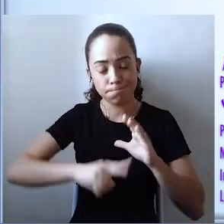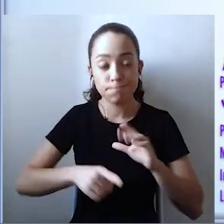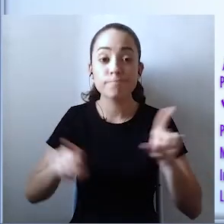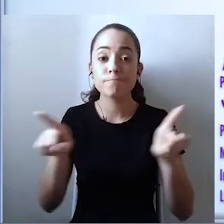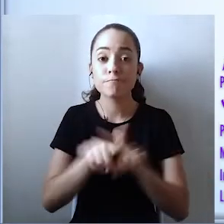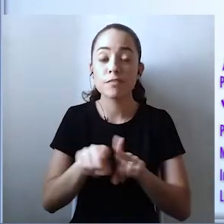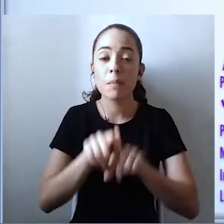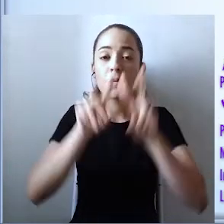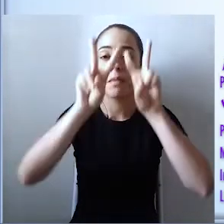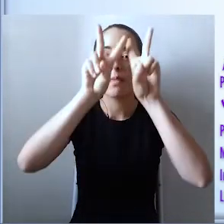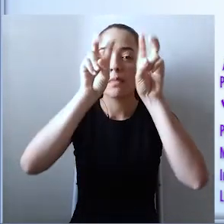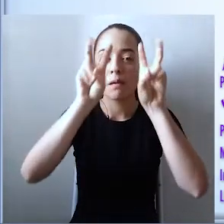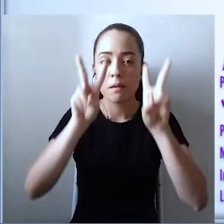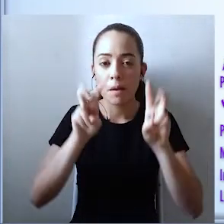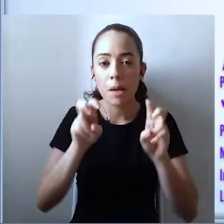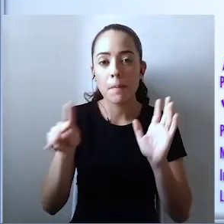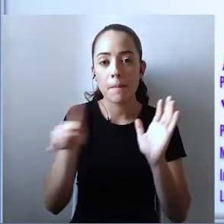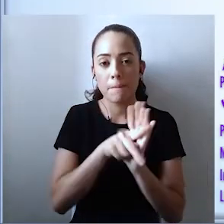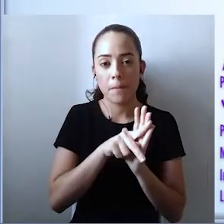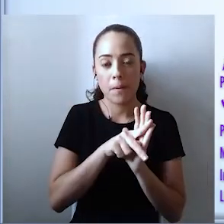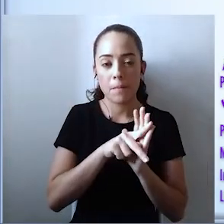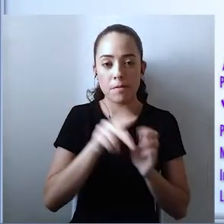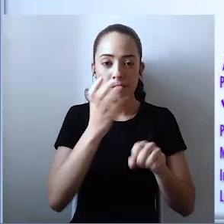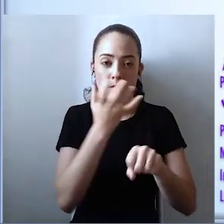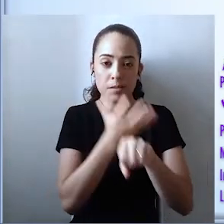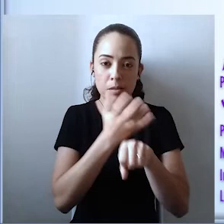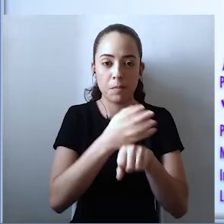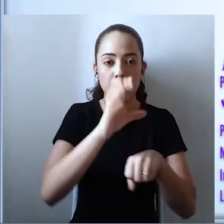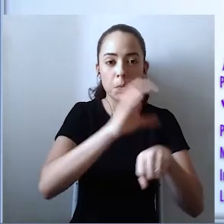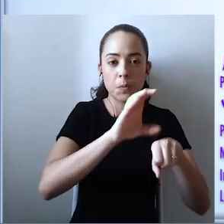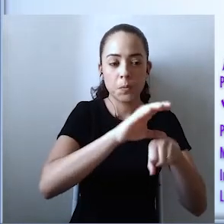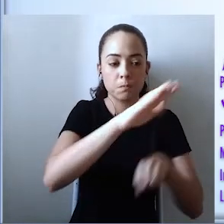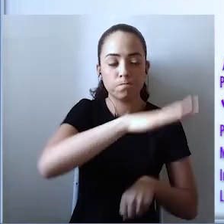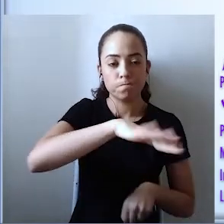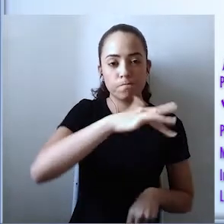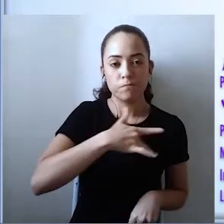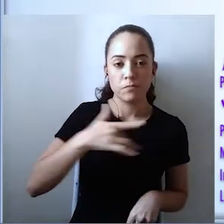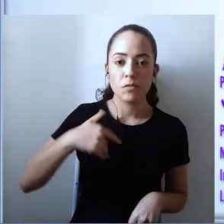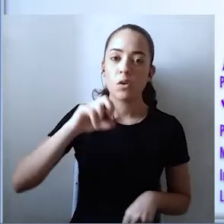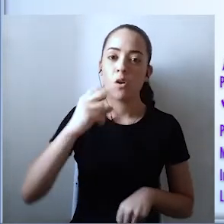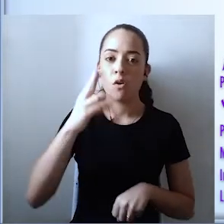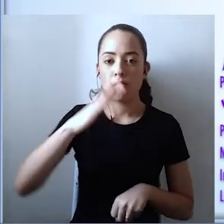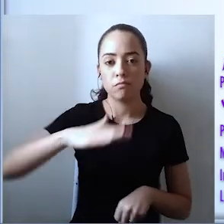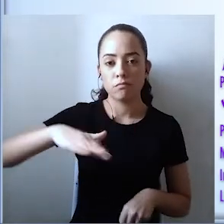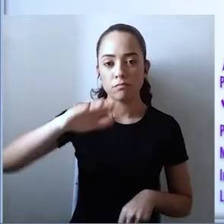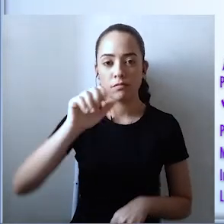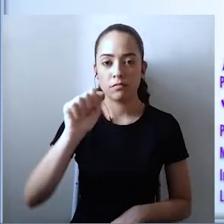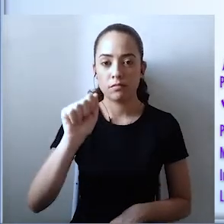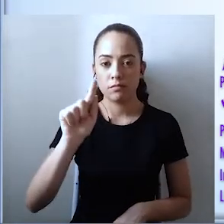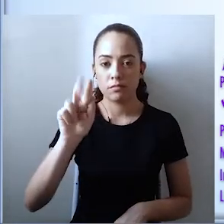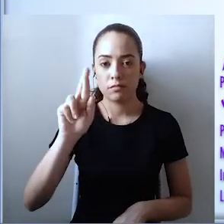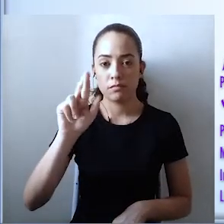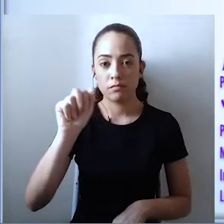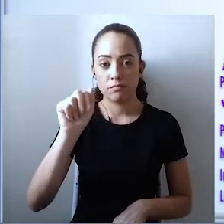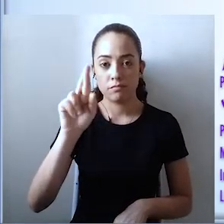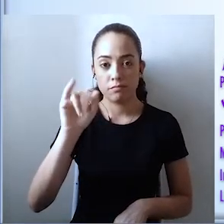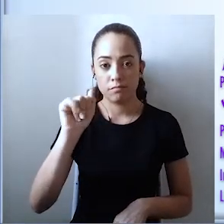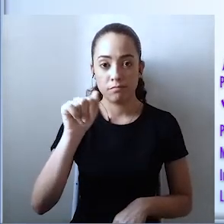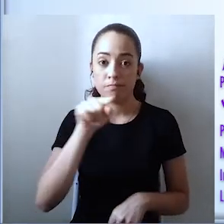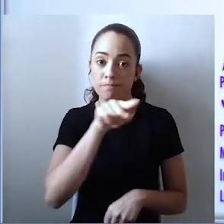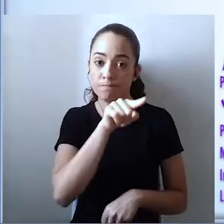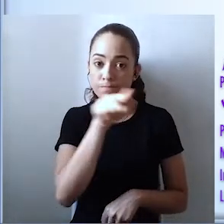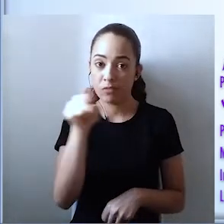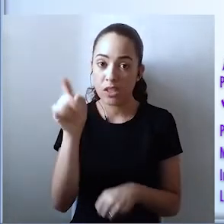dos temas vinculados às ofertas das disciplinas para os diferentes cursos das áreas de saúde ou agrária.